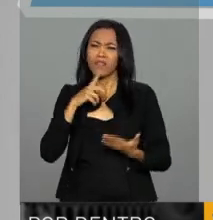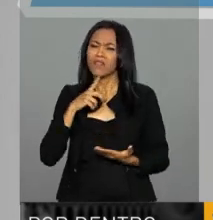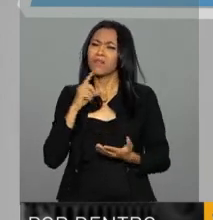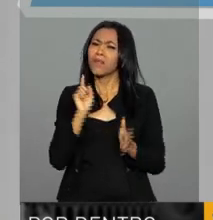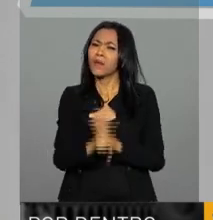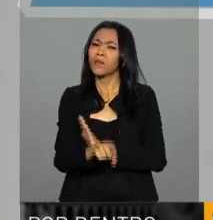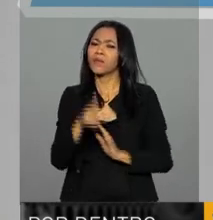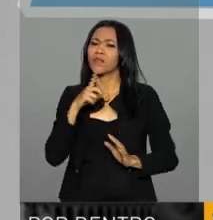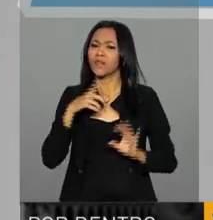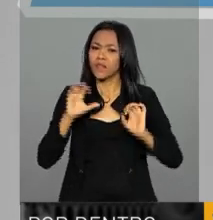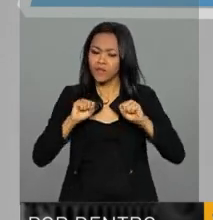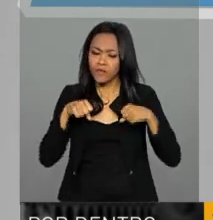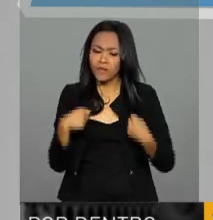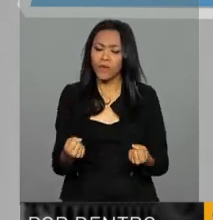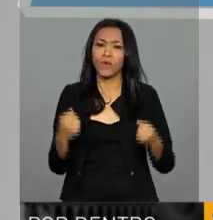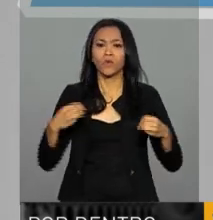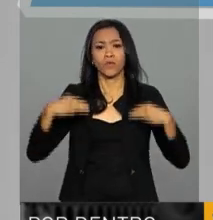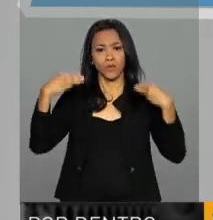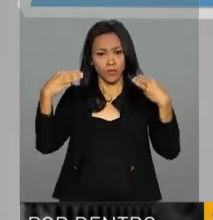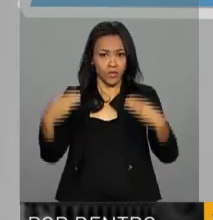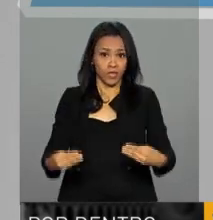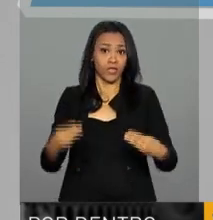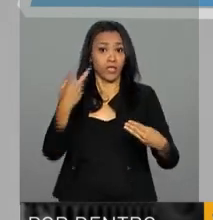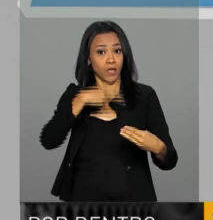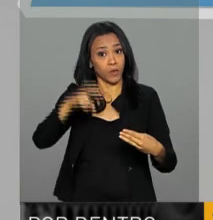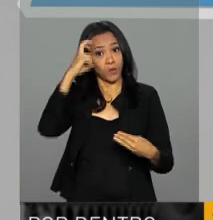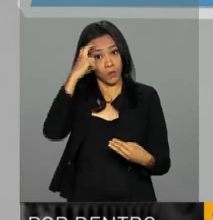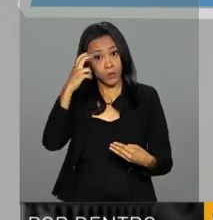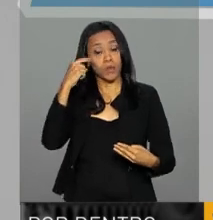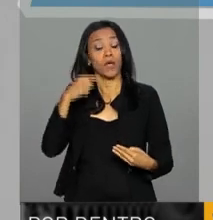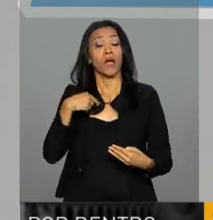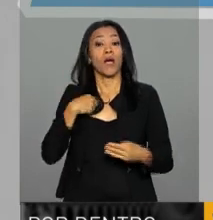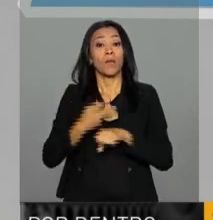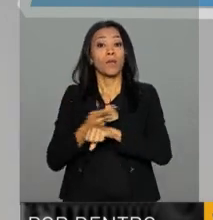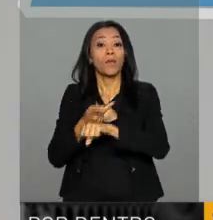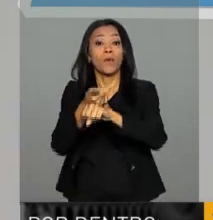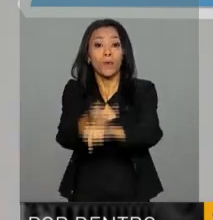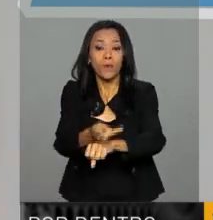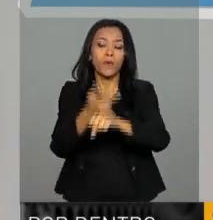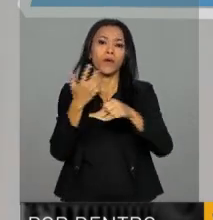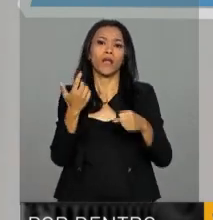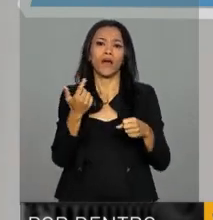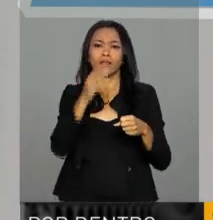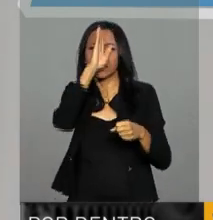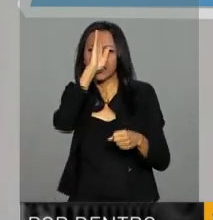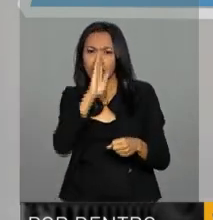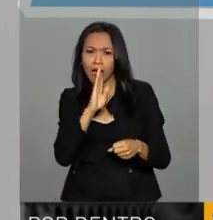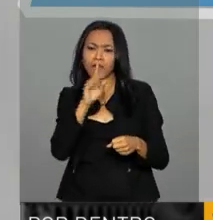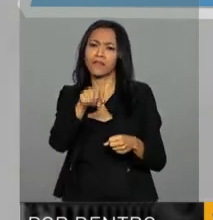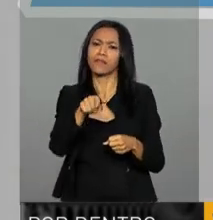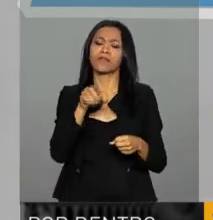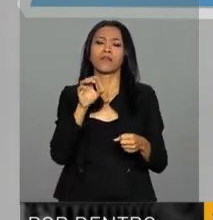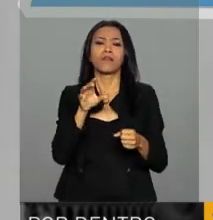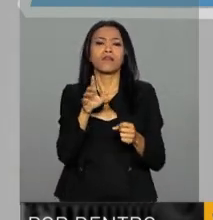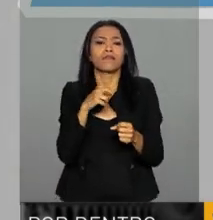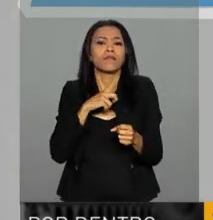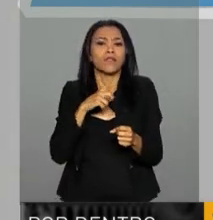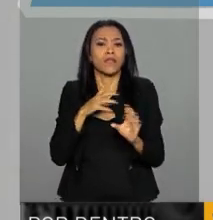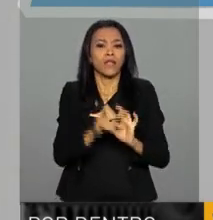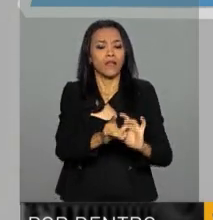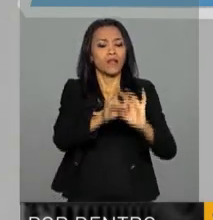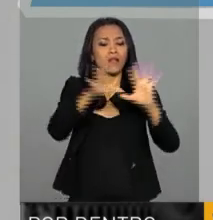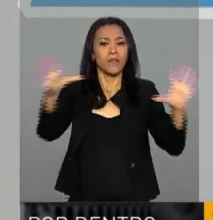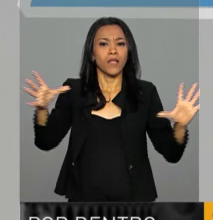cultura para que a busca pelo ingresso de graça seja superado pela colaboração espontânea que quer